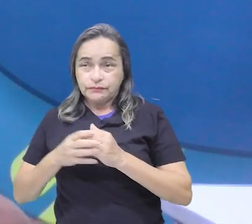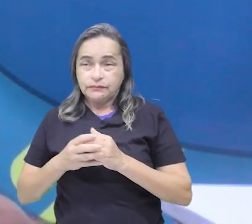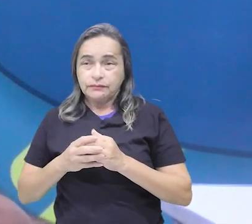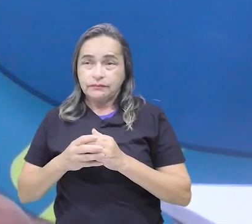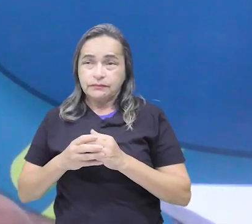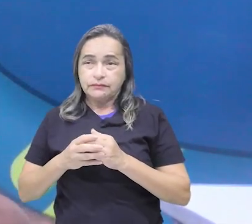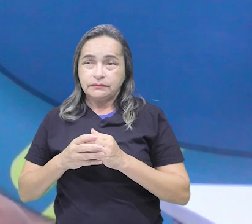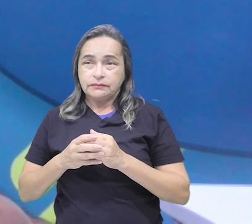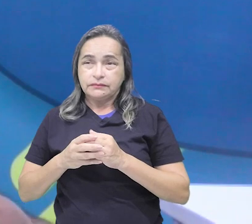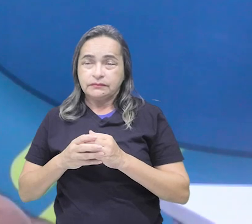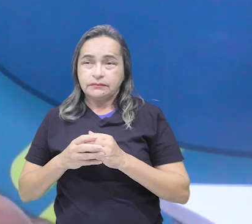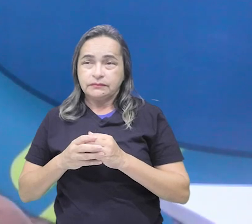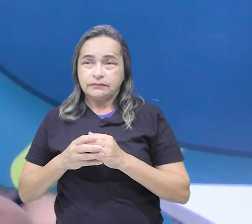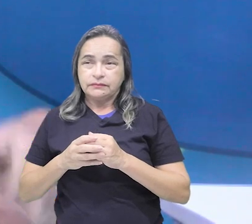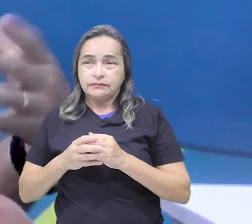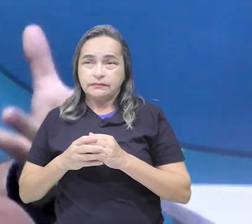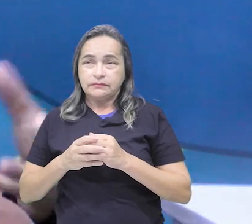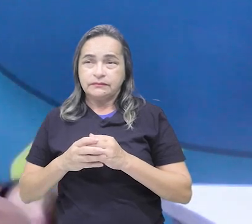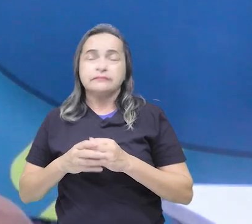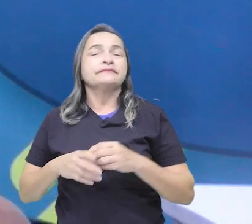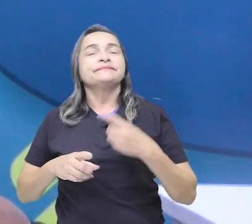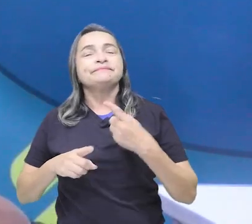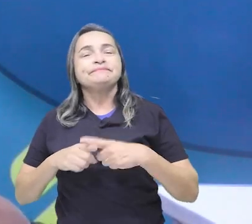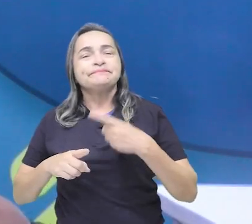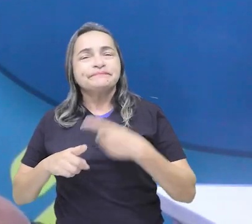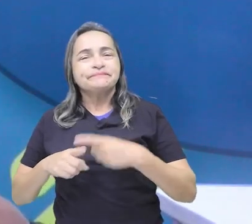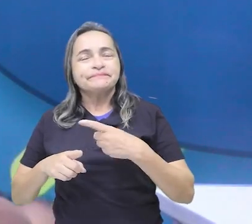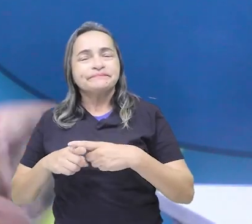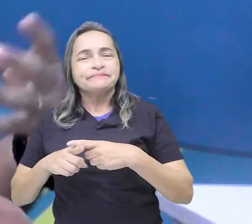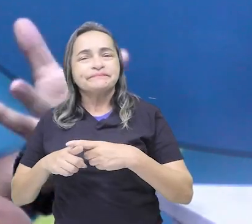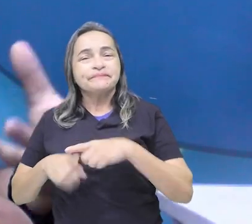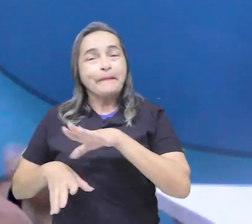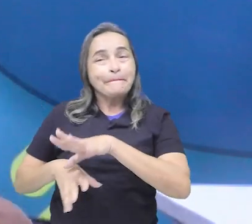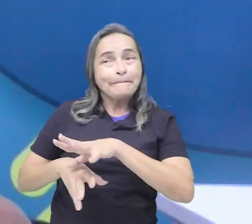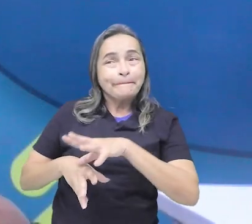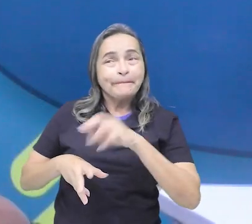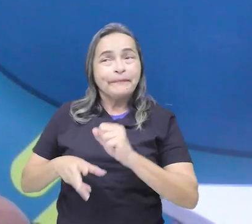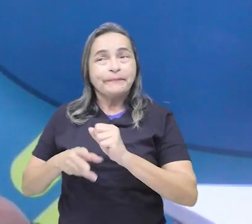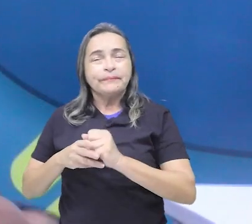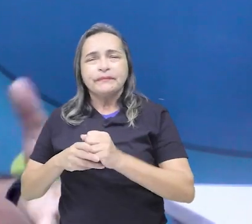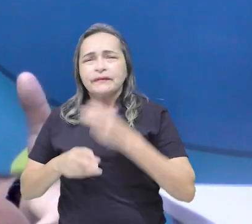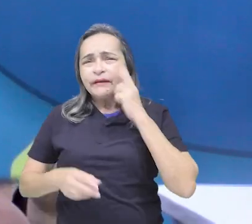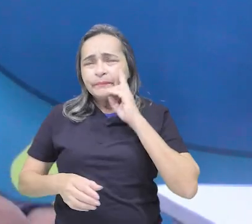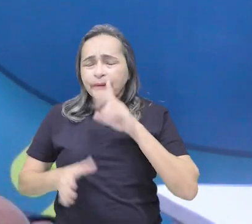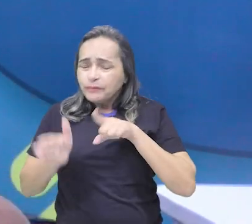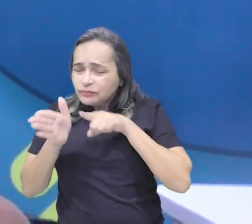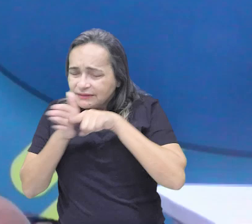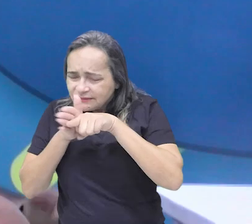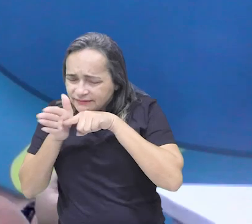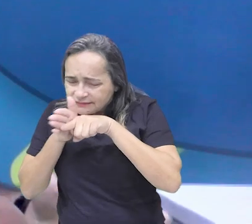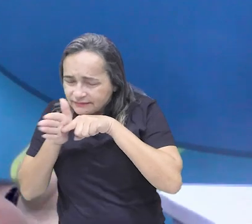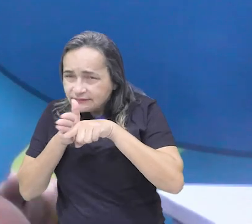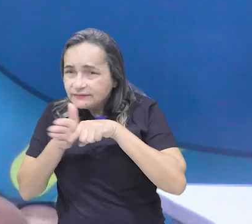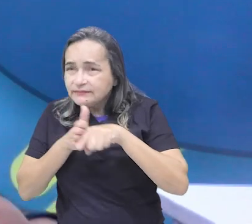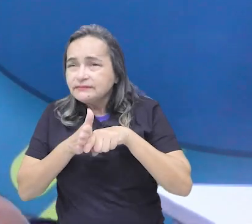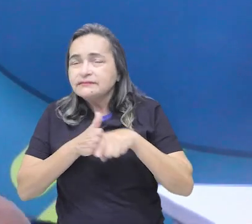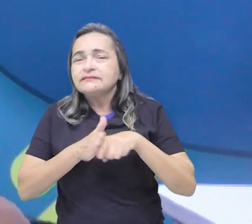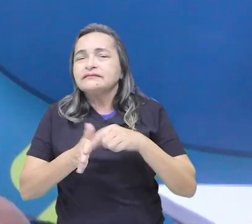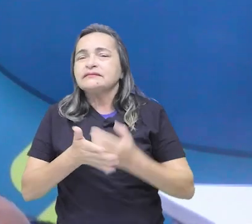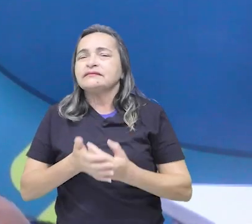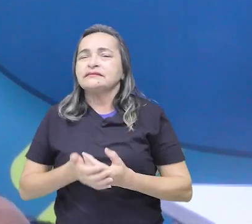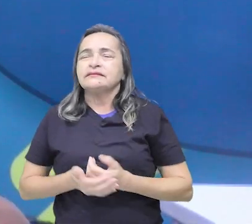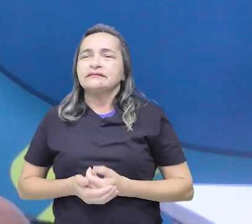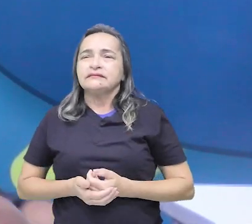sanguínea, para poder apreciar de como está esse antígeno circulando na corrente desse homem,